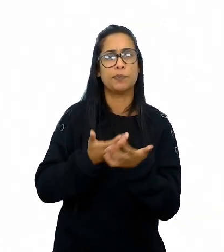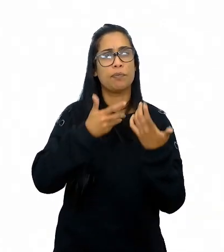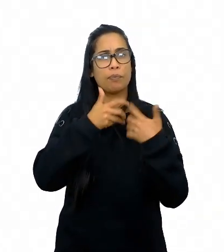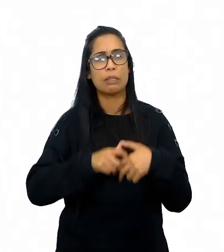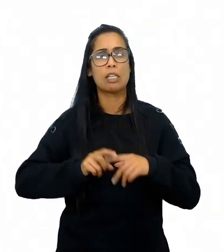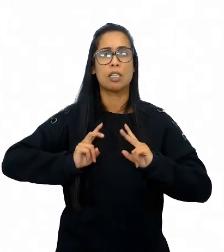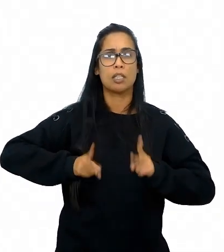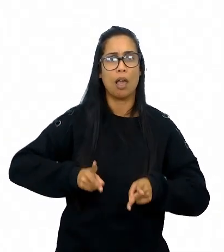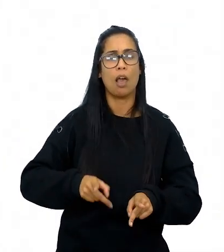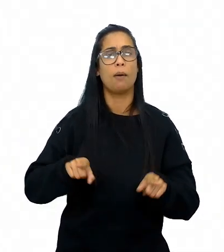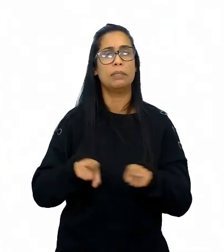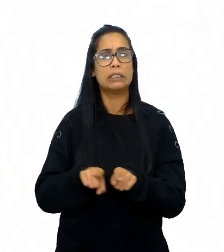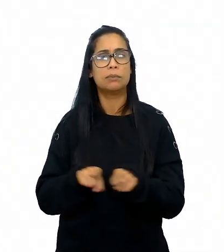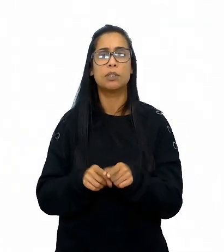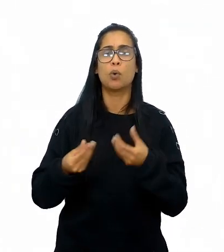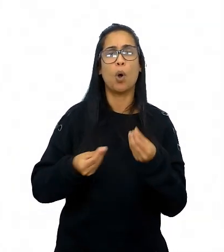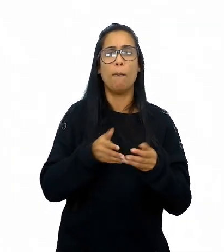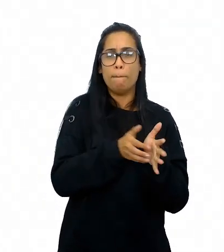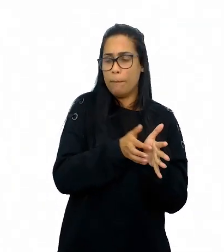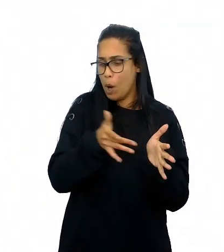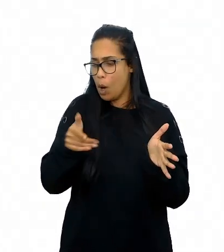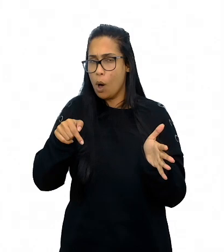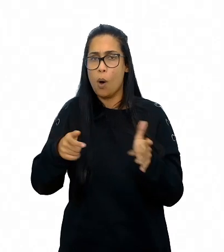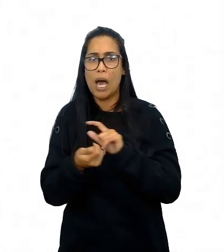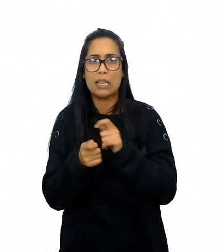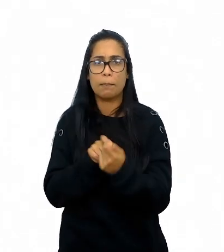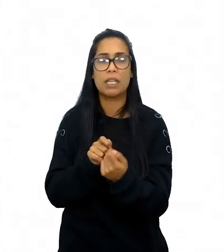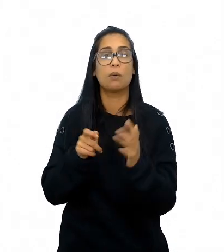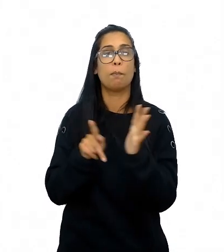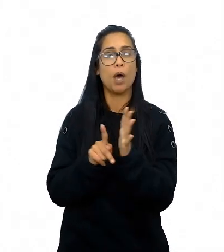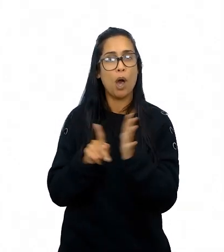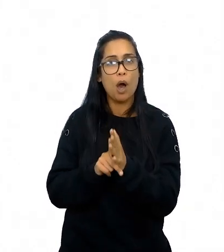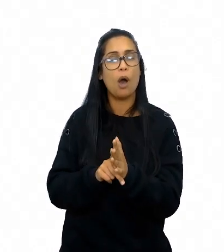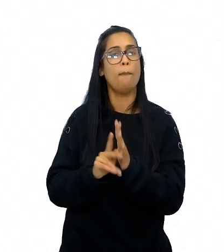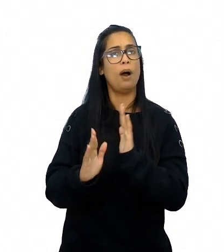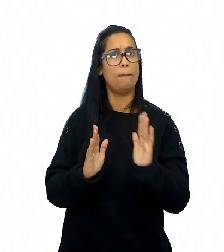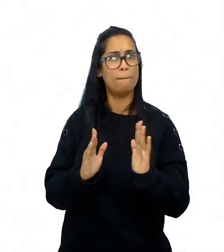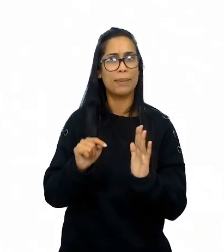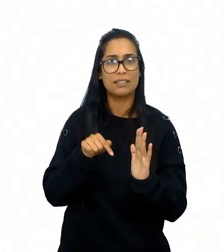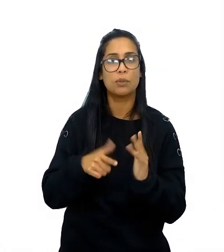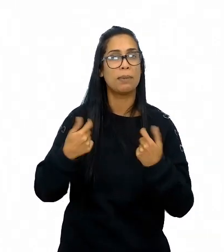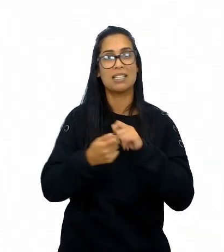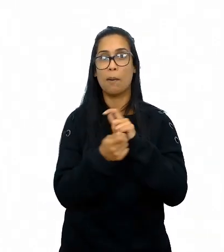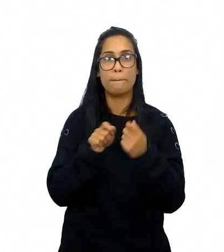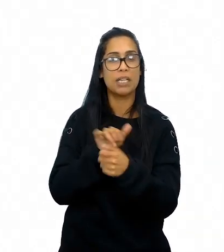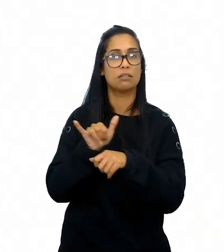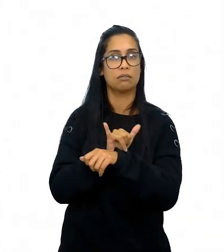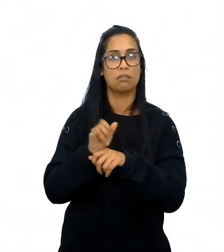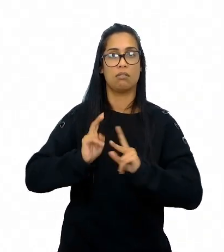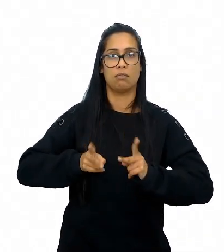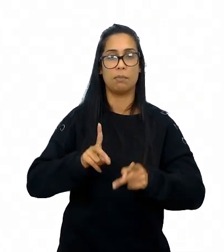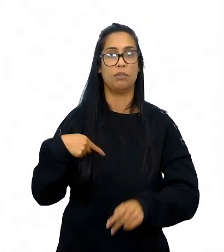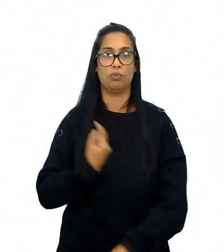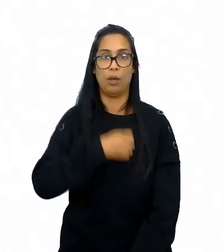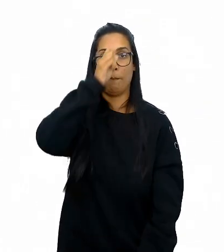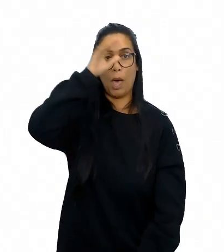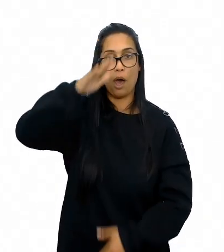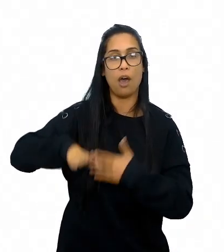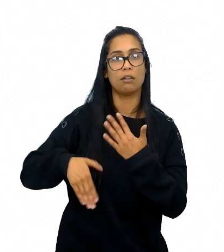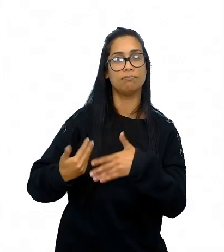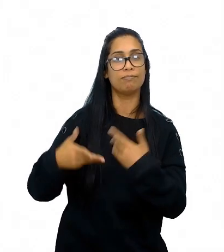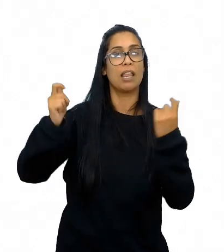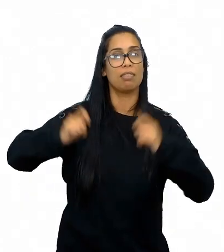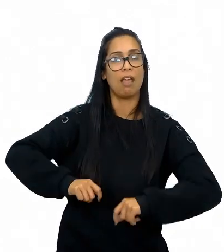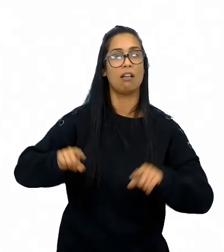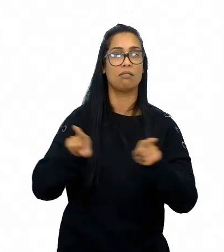refletindo sobre o processo e adaptando esse processo para que então a gente consiga aí construir o conhecimento,